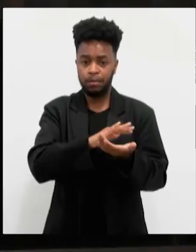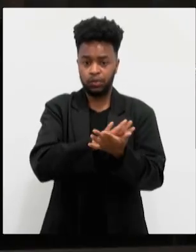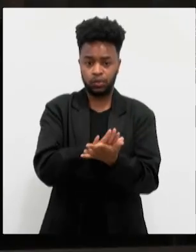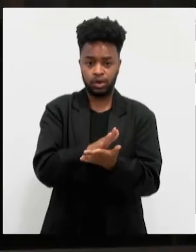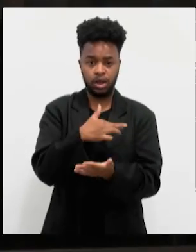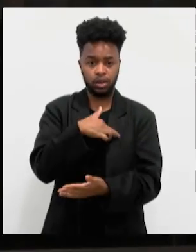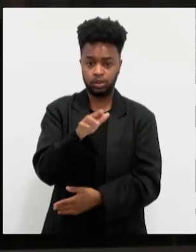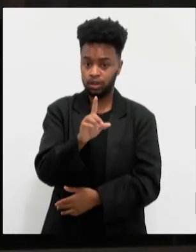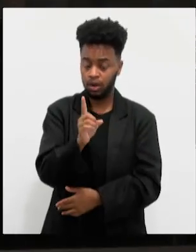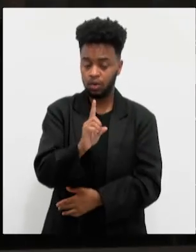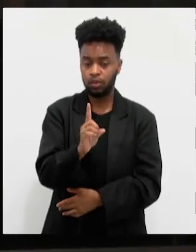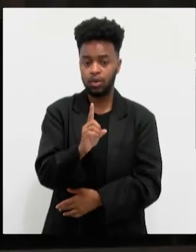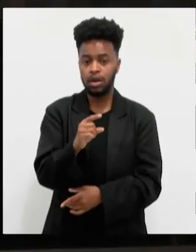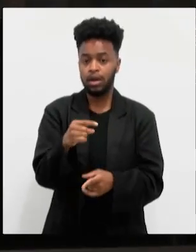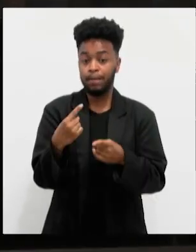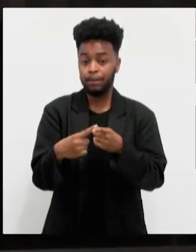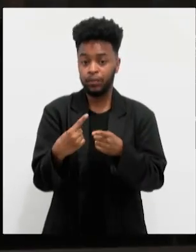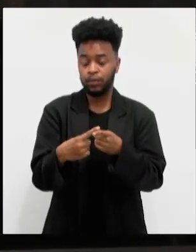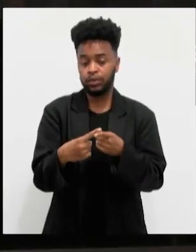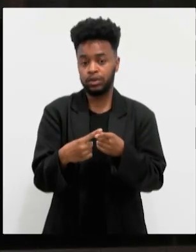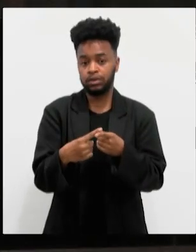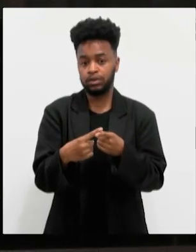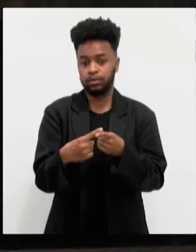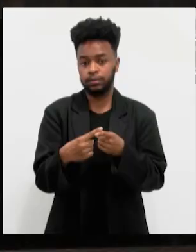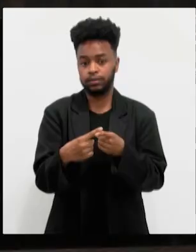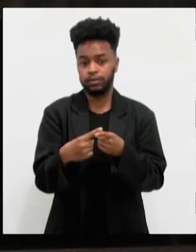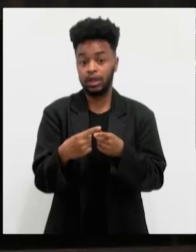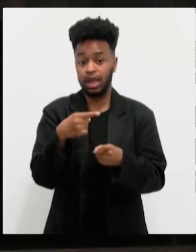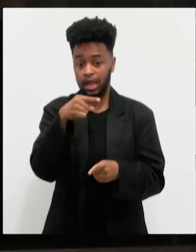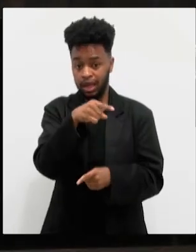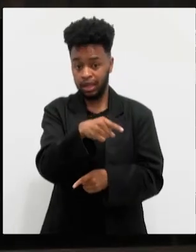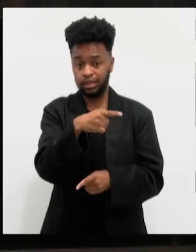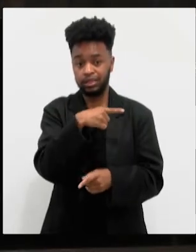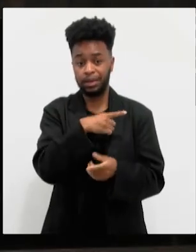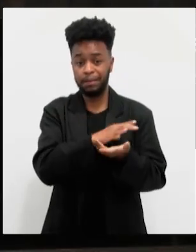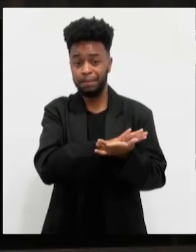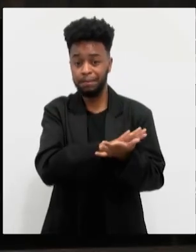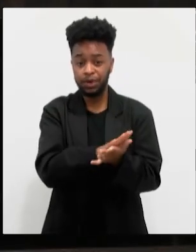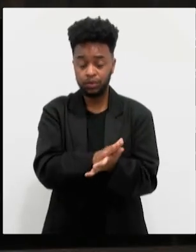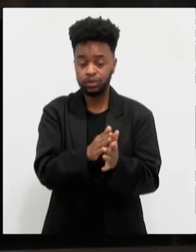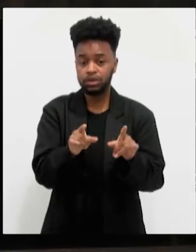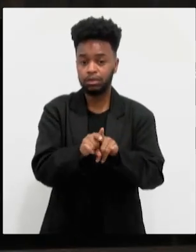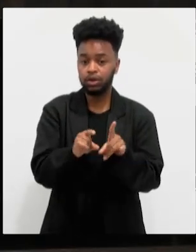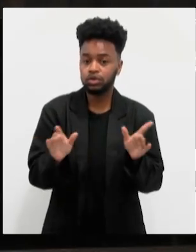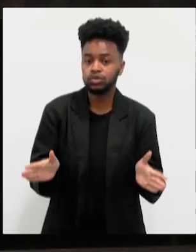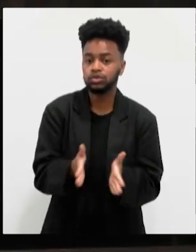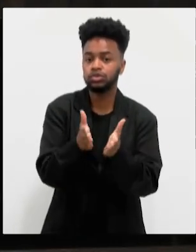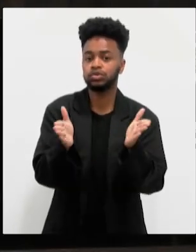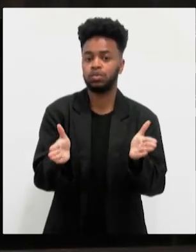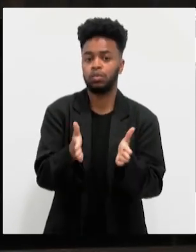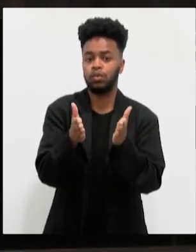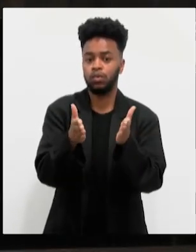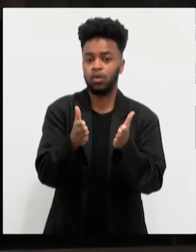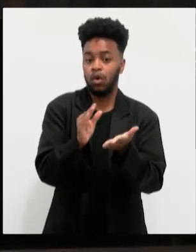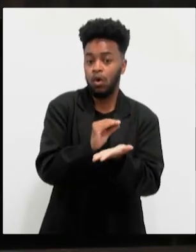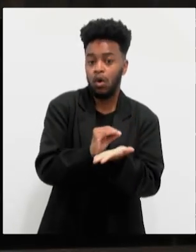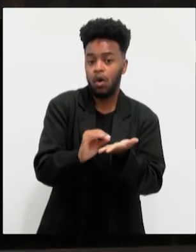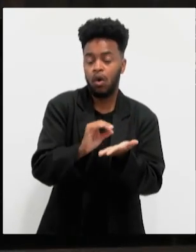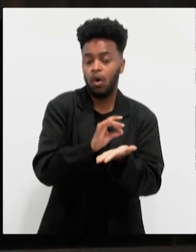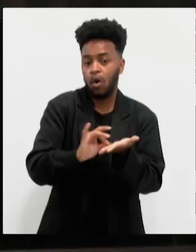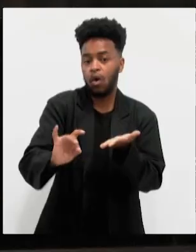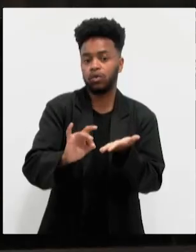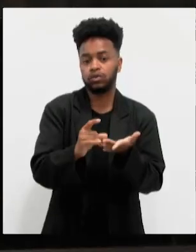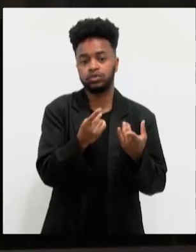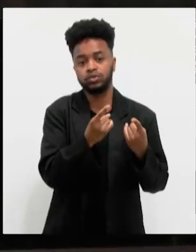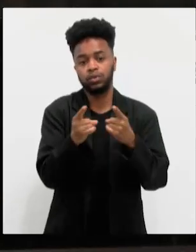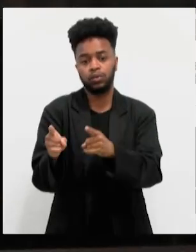religiosa. Ele é um criminoso porque ele é preconceituoso e estimula o ódio ao